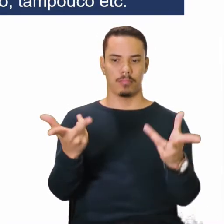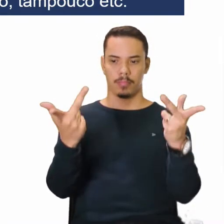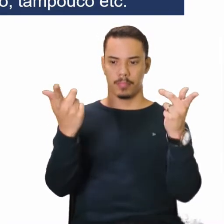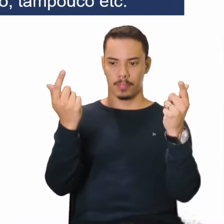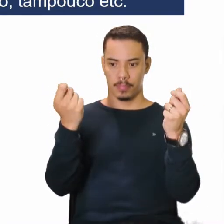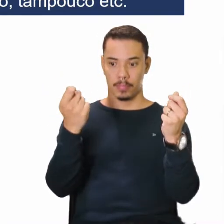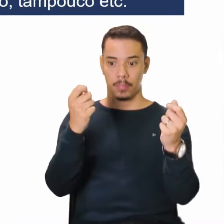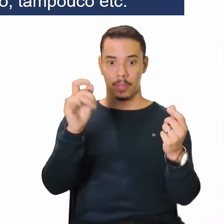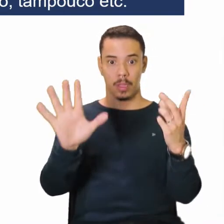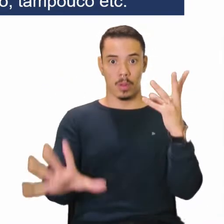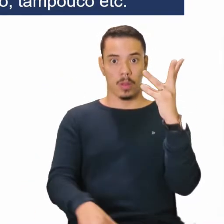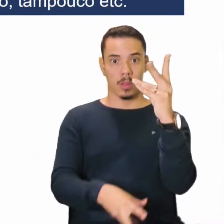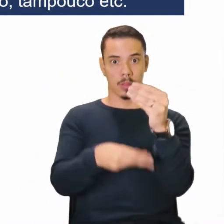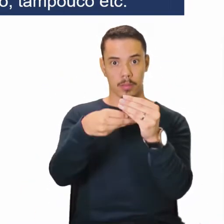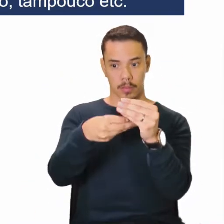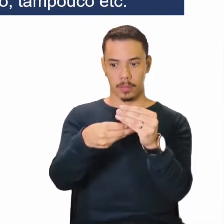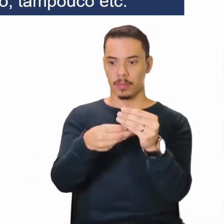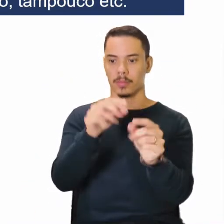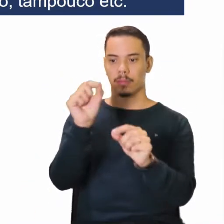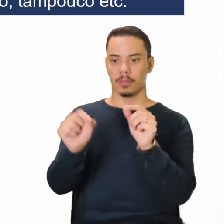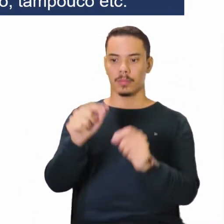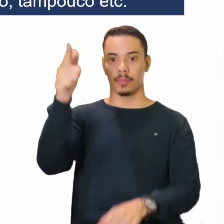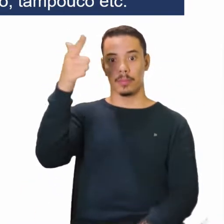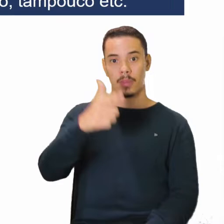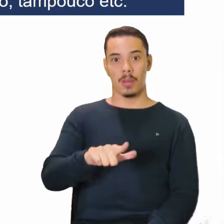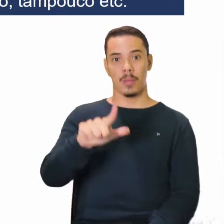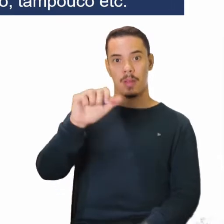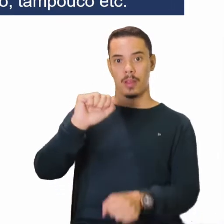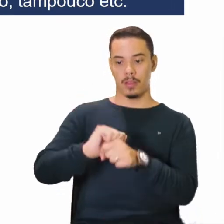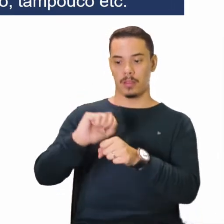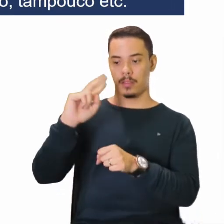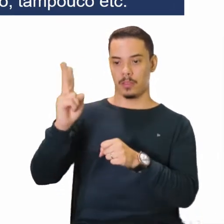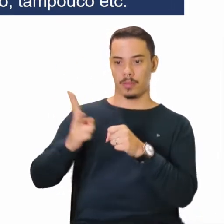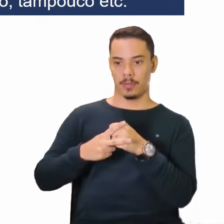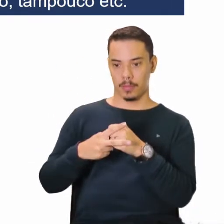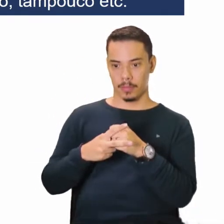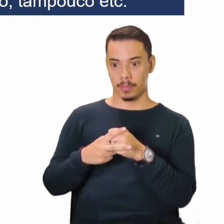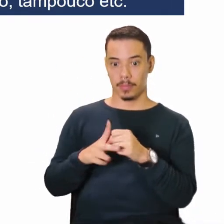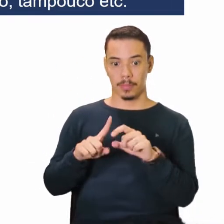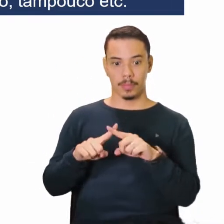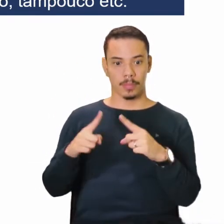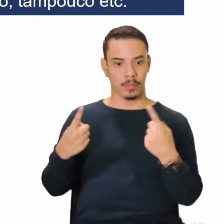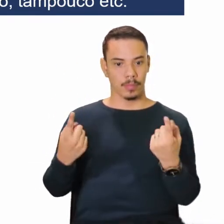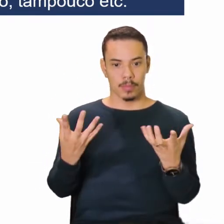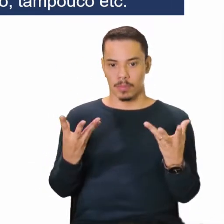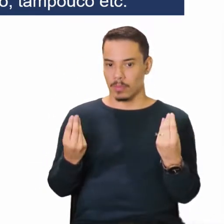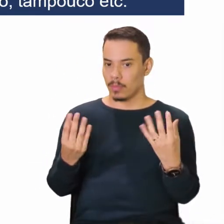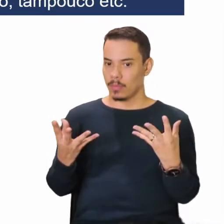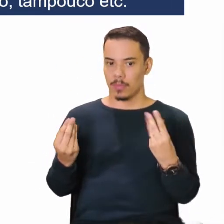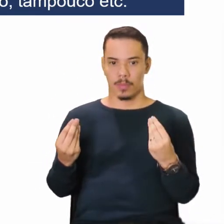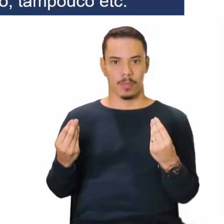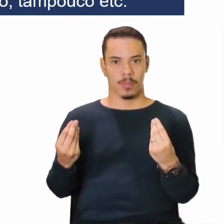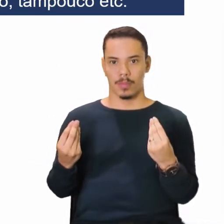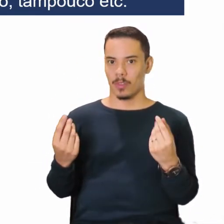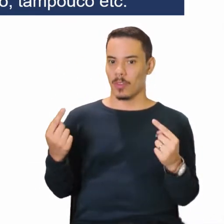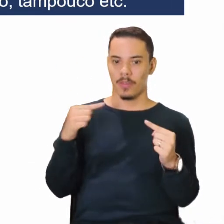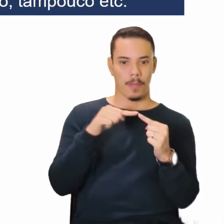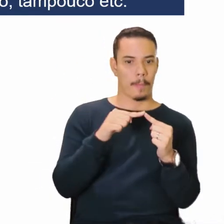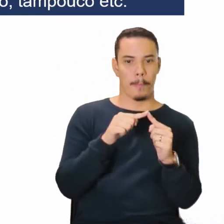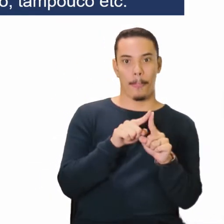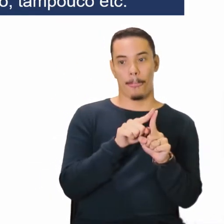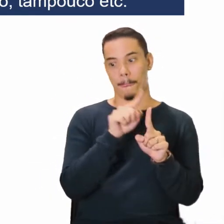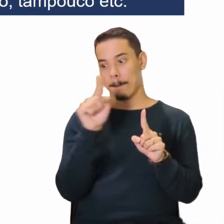Aí eu já acrescentei que mais um advérbio. Só que esse muito não tá lá mais pro fala, mas